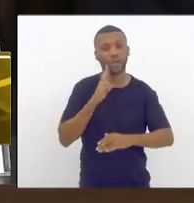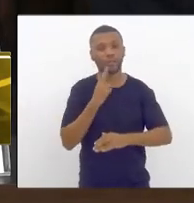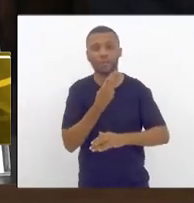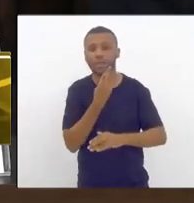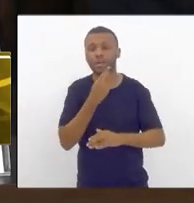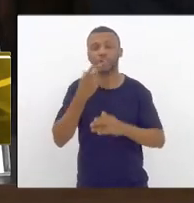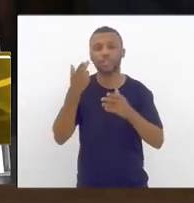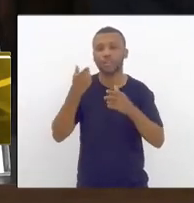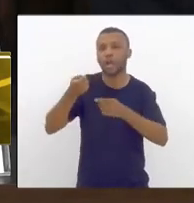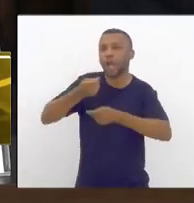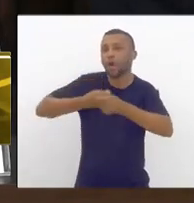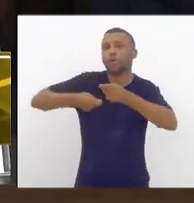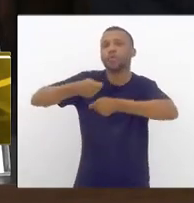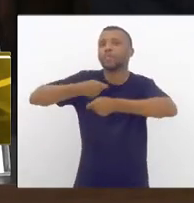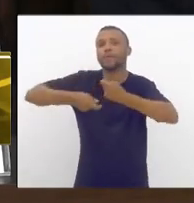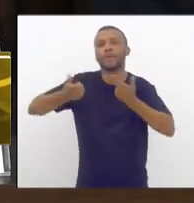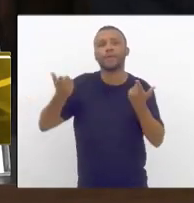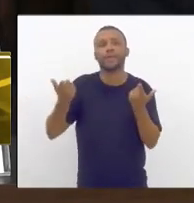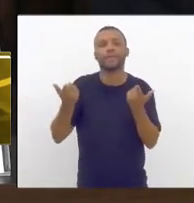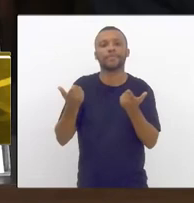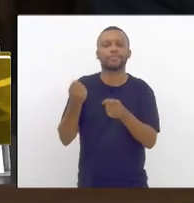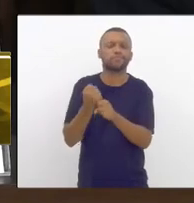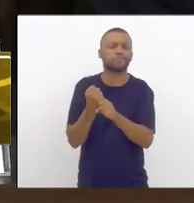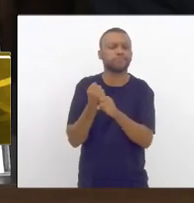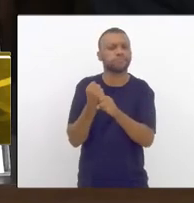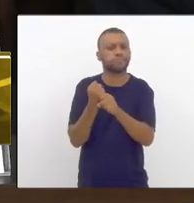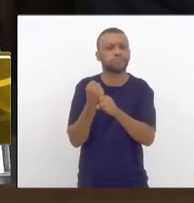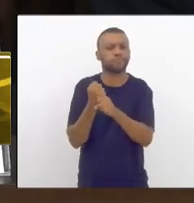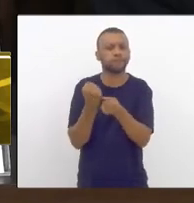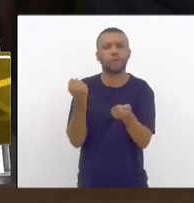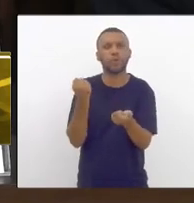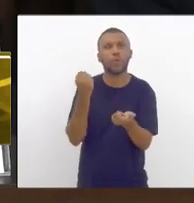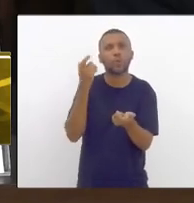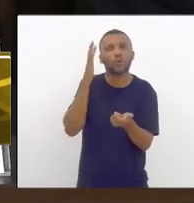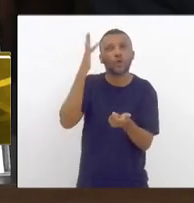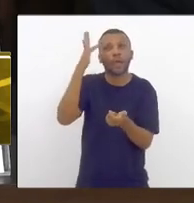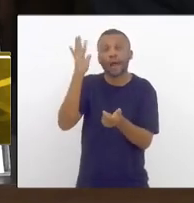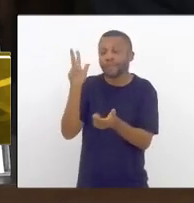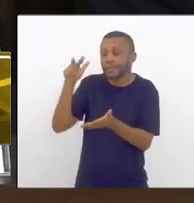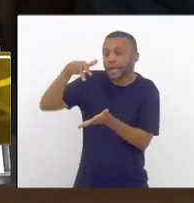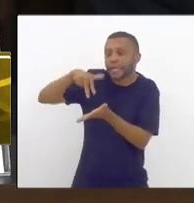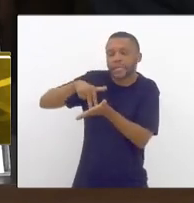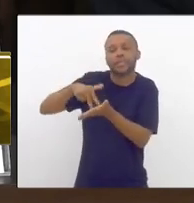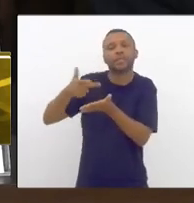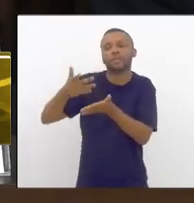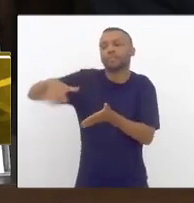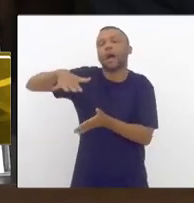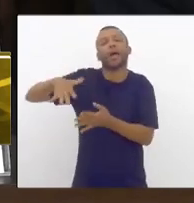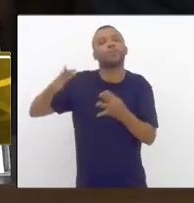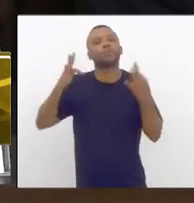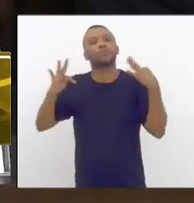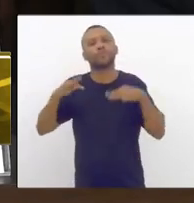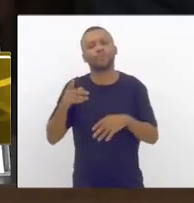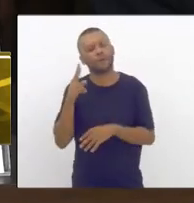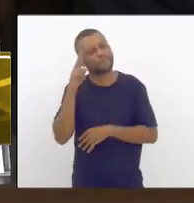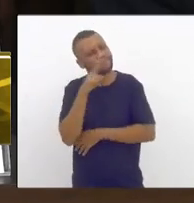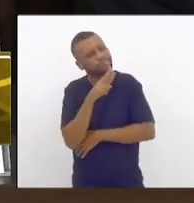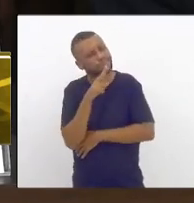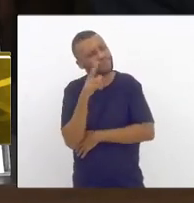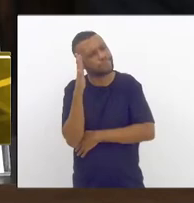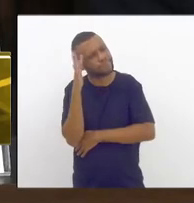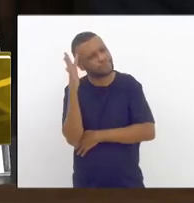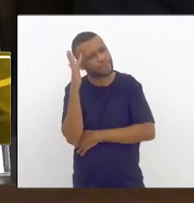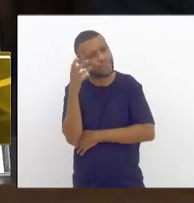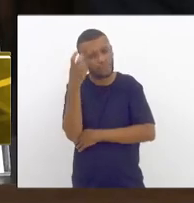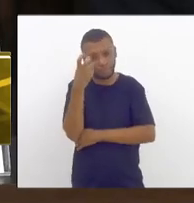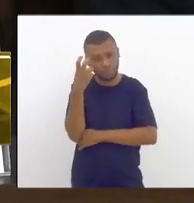onde já enfim há anos né nem sonhava tá no turismo sem nem sonhava estar aqui hoje já pensava Pô esse cara inteligente acho que um dia